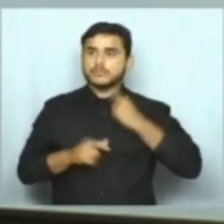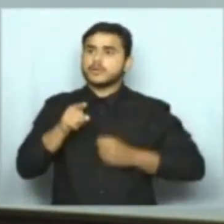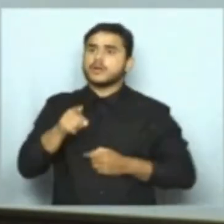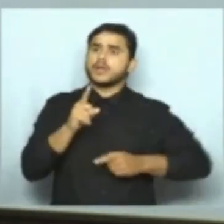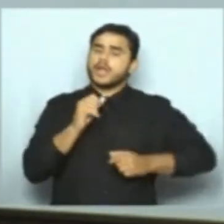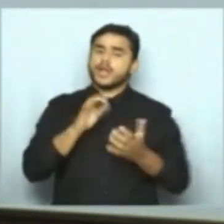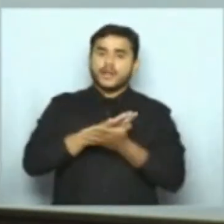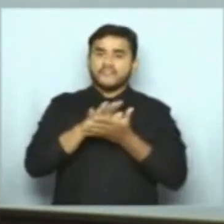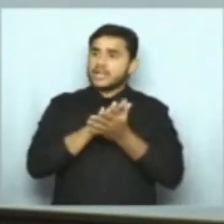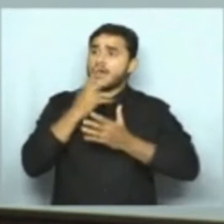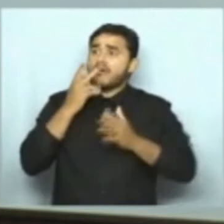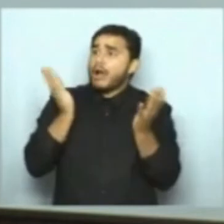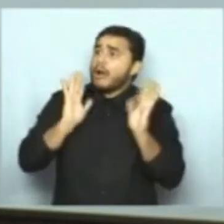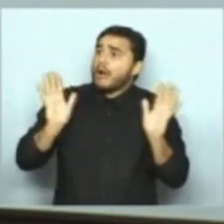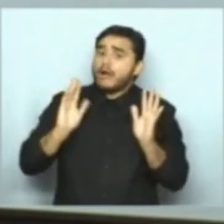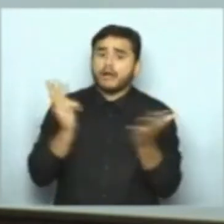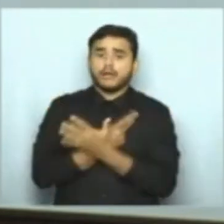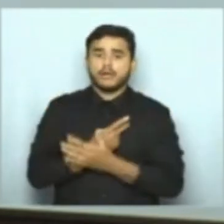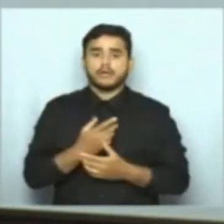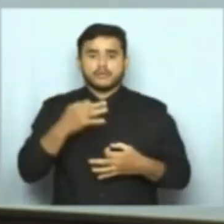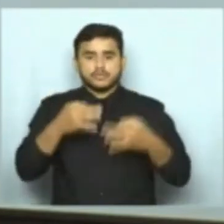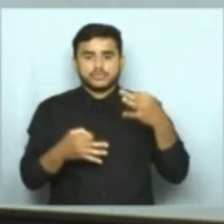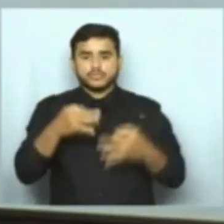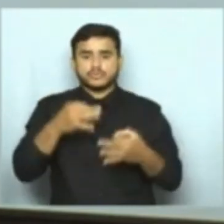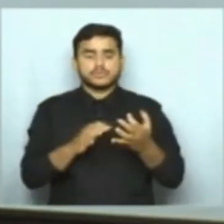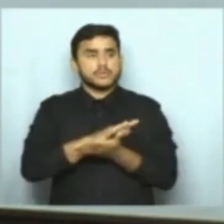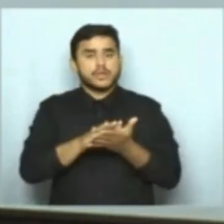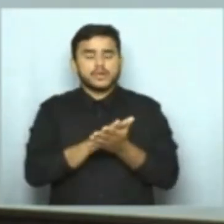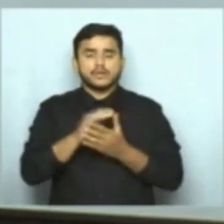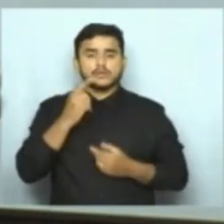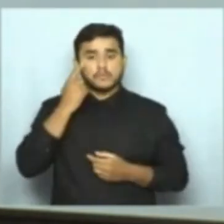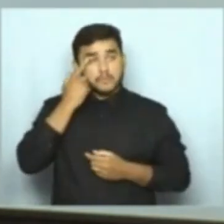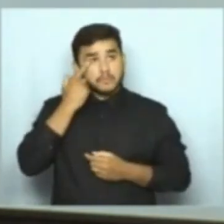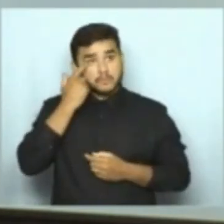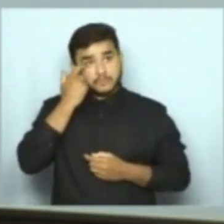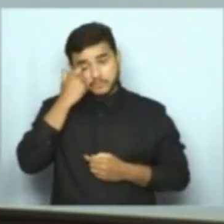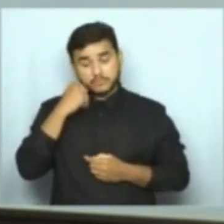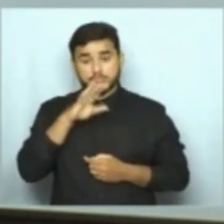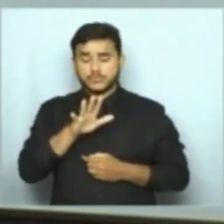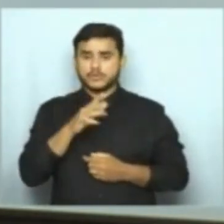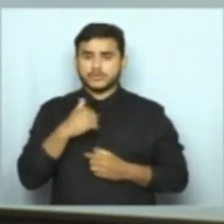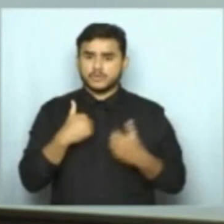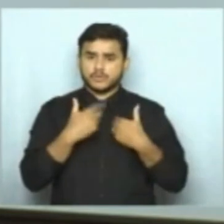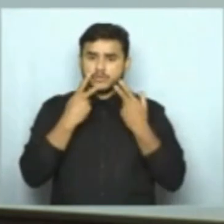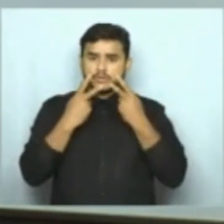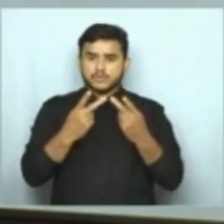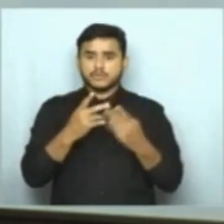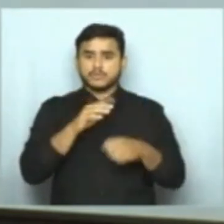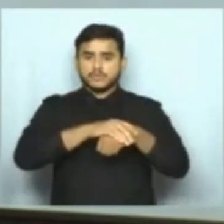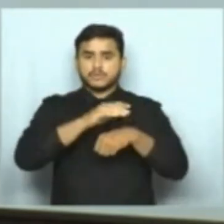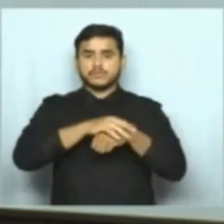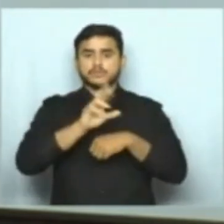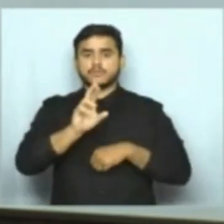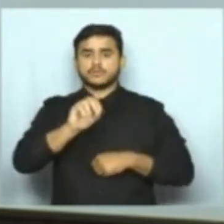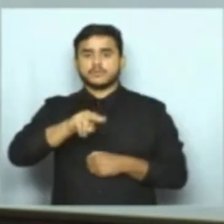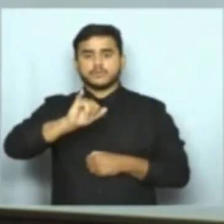nada, ele não celebraria um acordo com a vítima. Não quero nem explorar tanto isso, porque imagino que doa no